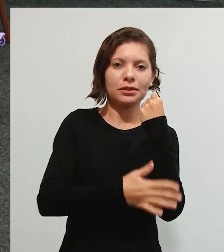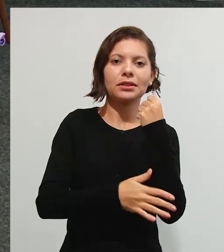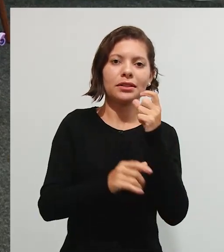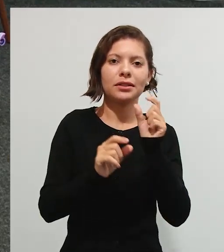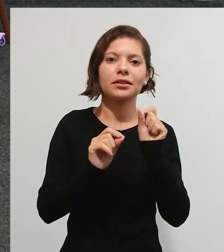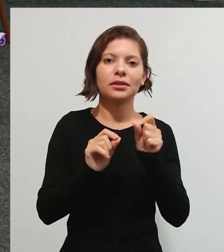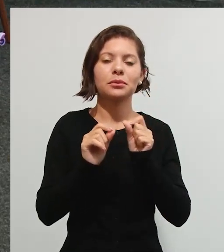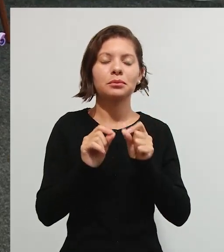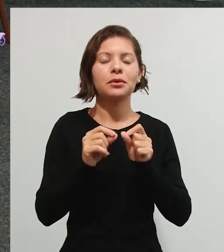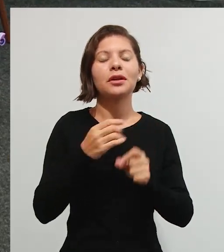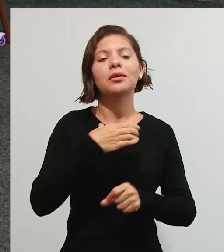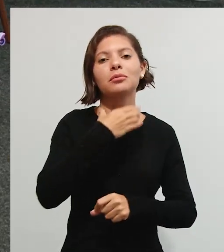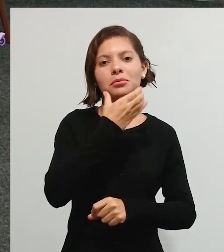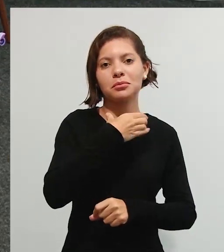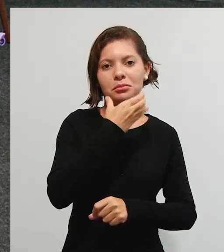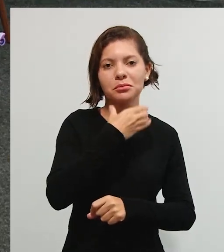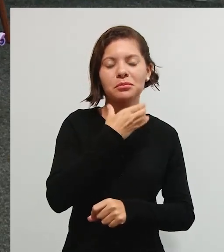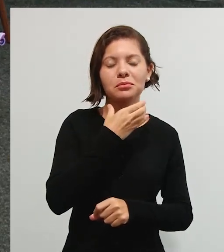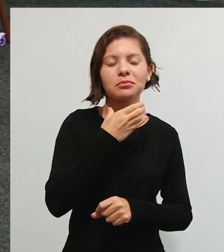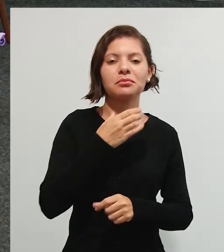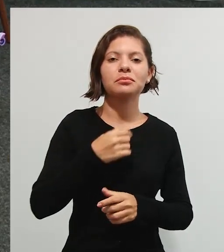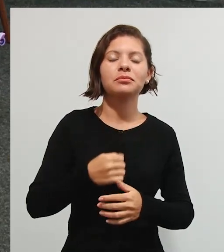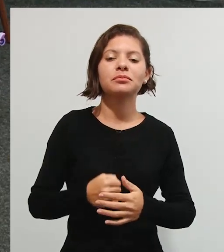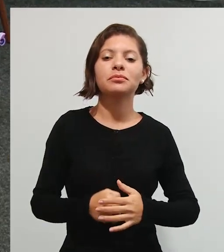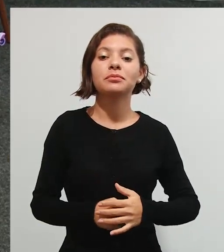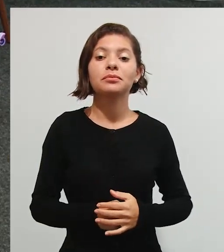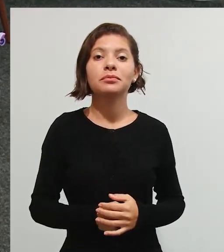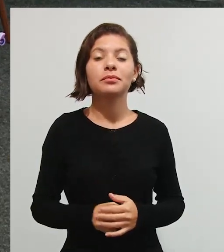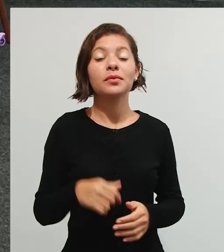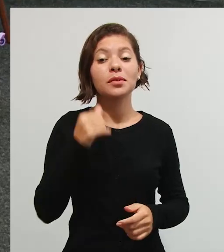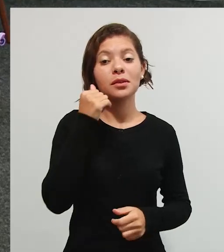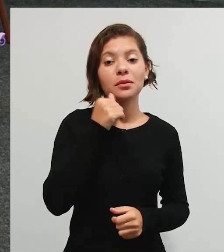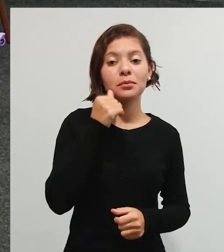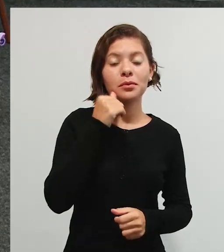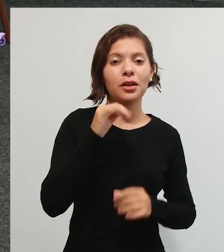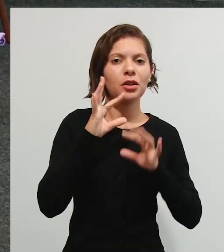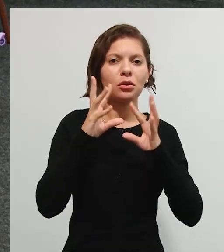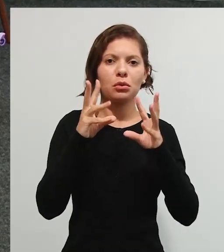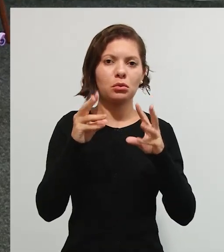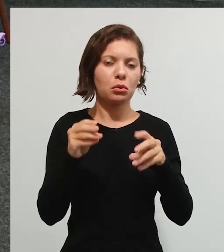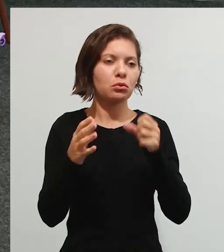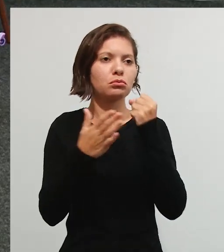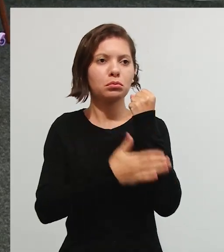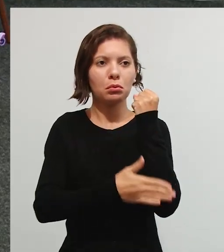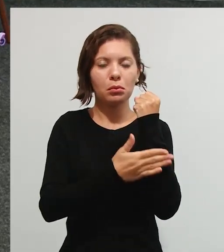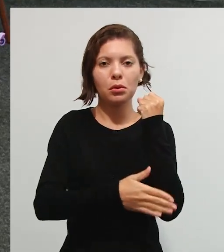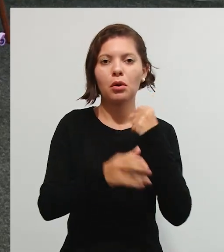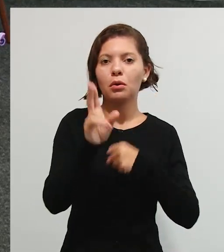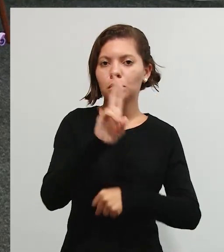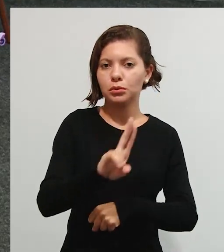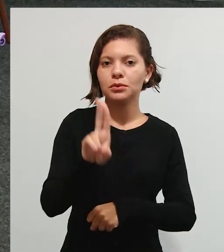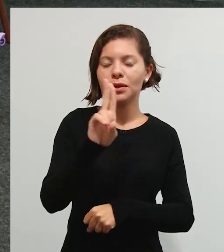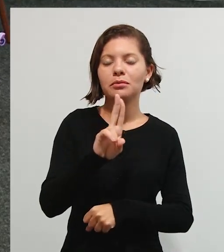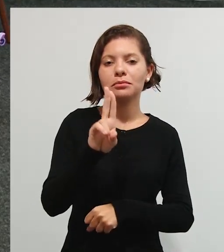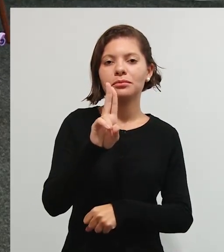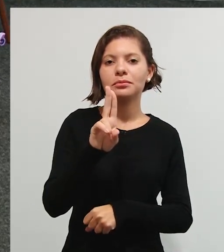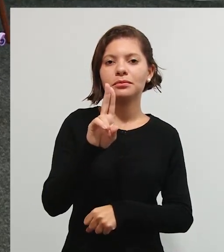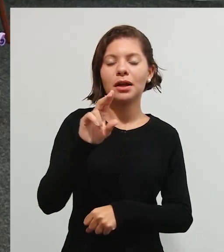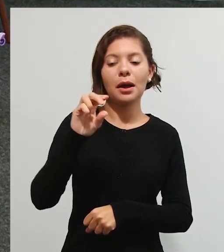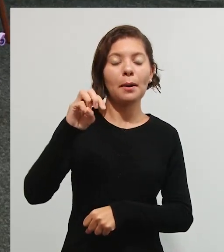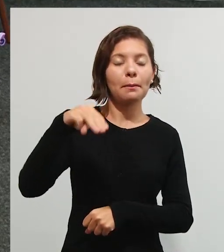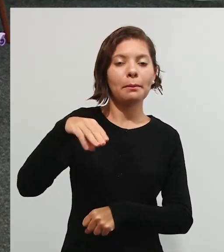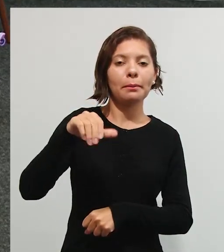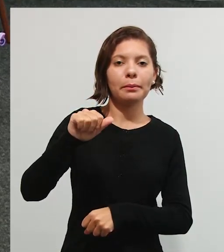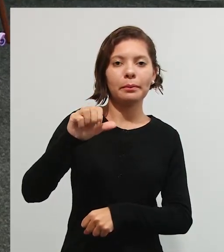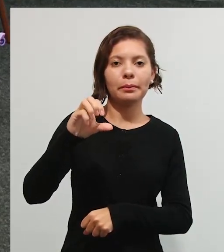material da Maria, né, de inspiração montessoriana, praticamente todos são amadeirados. A grande parte é